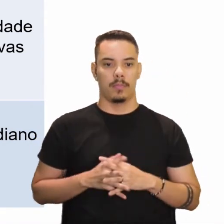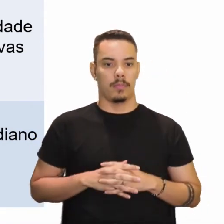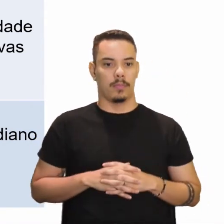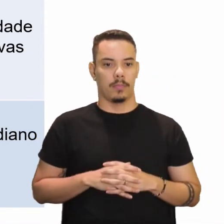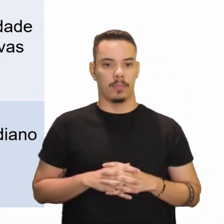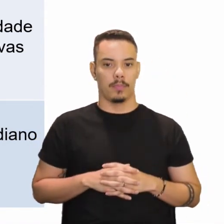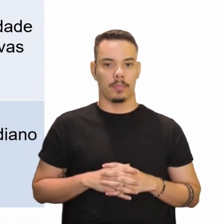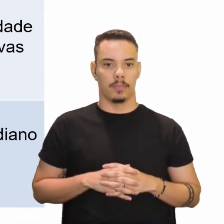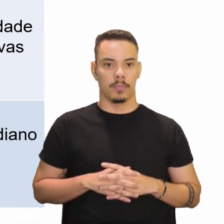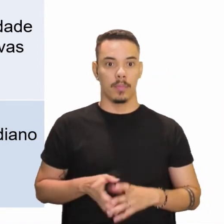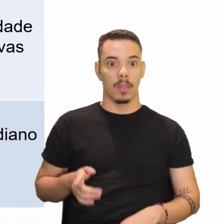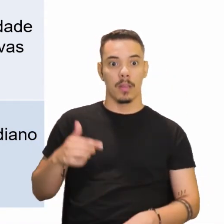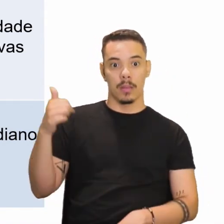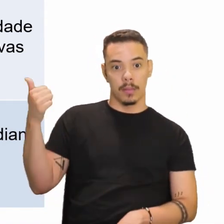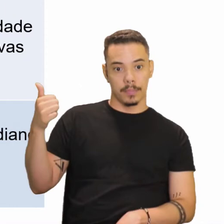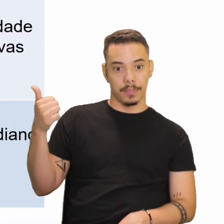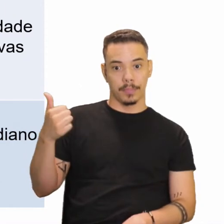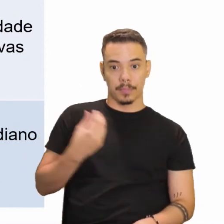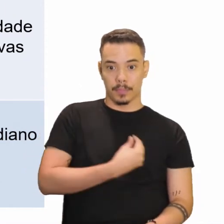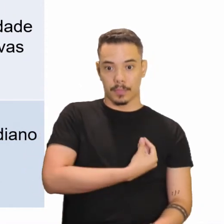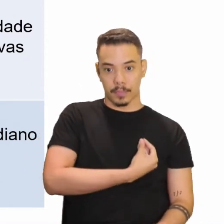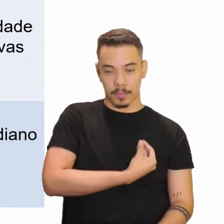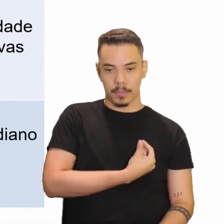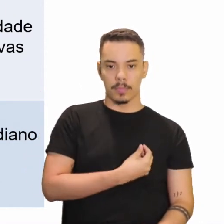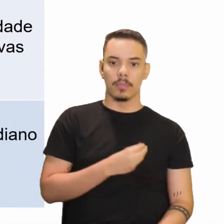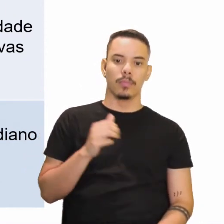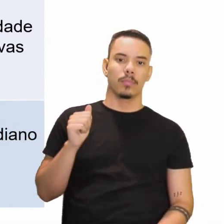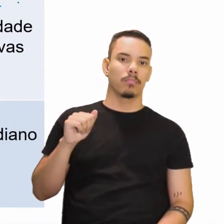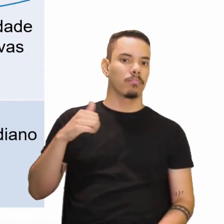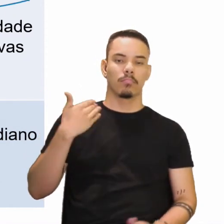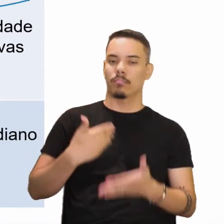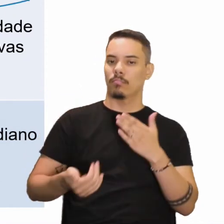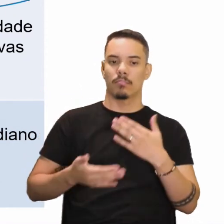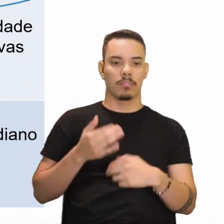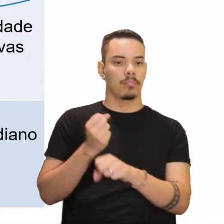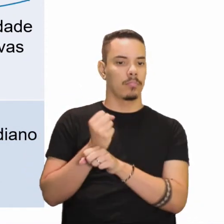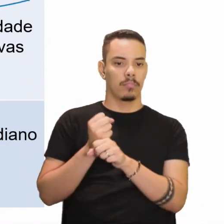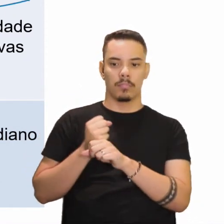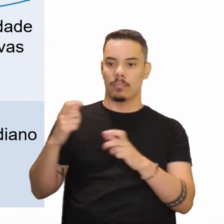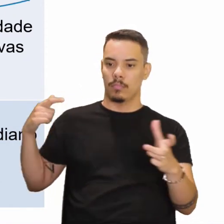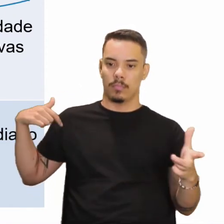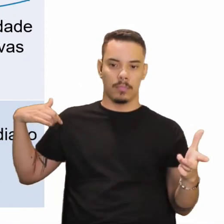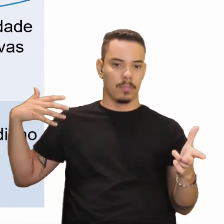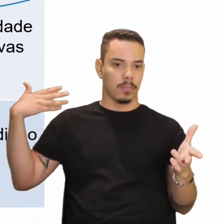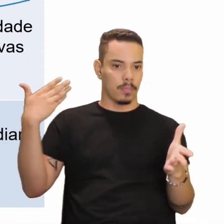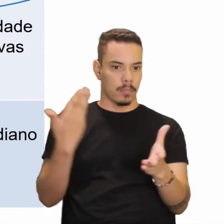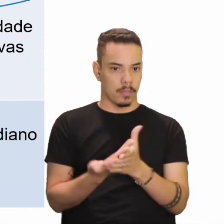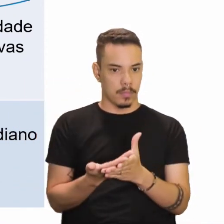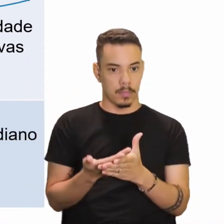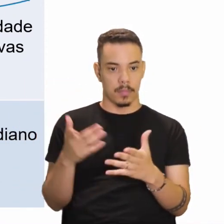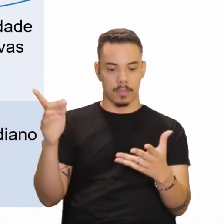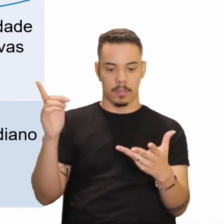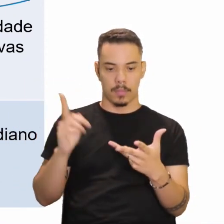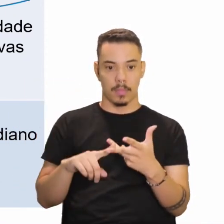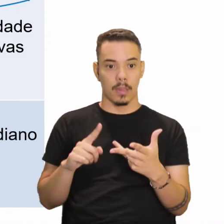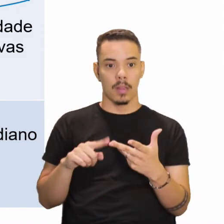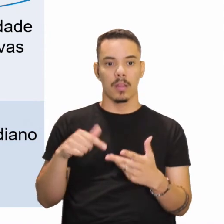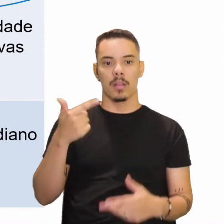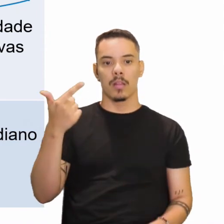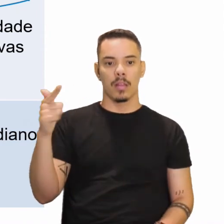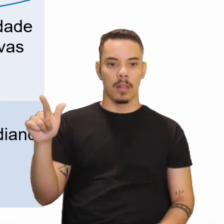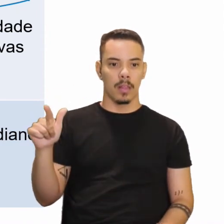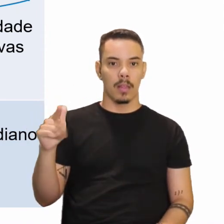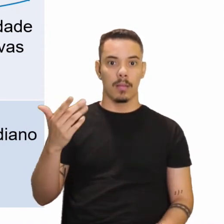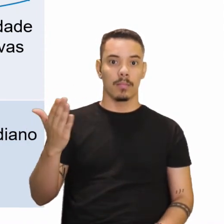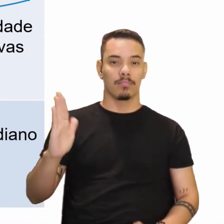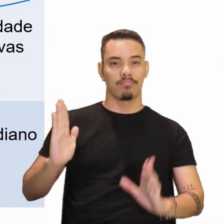na charge a crítica é atual um cartoon atemporal na charge é filho